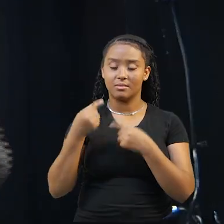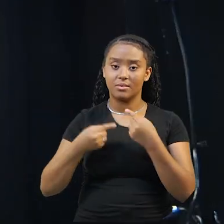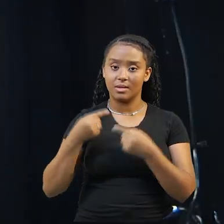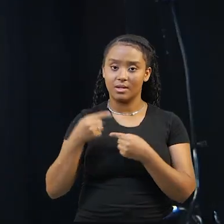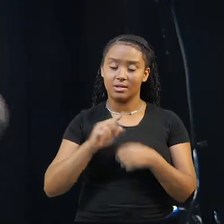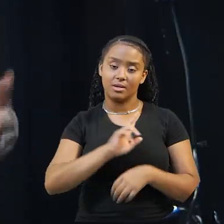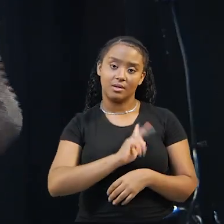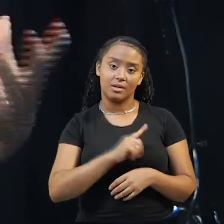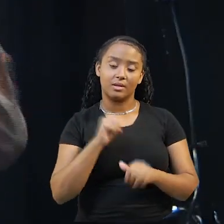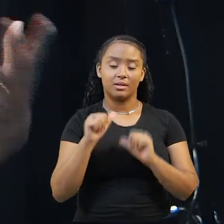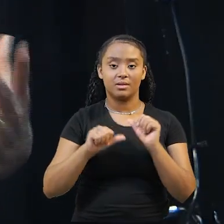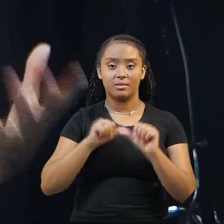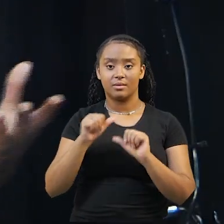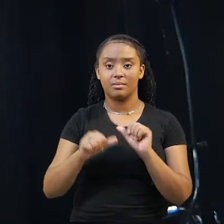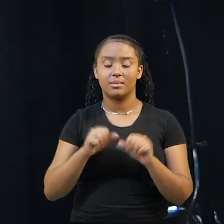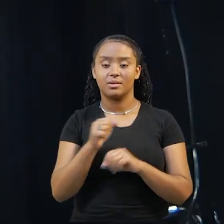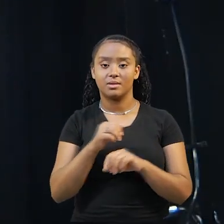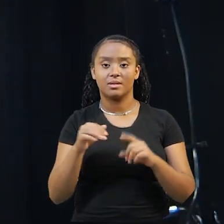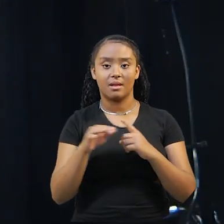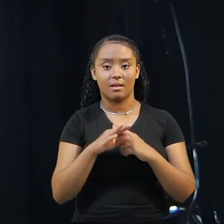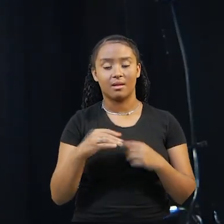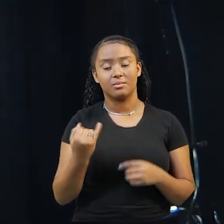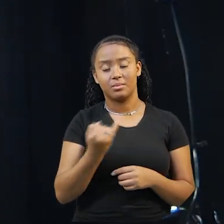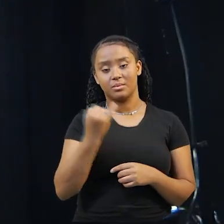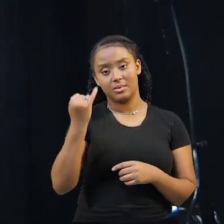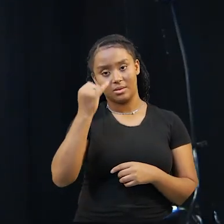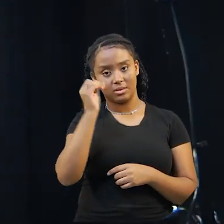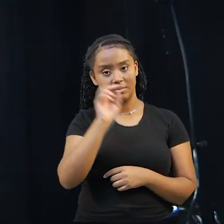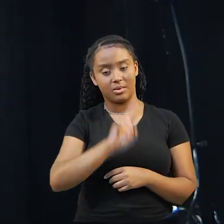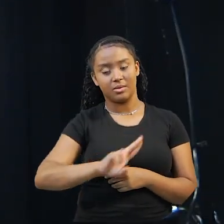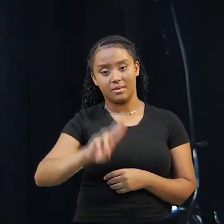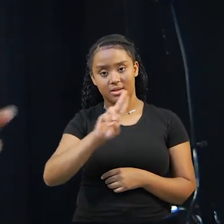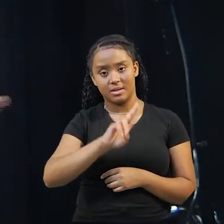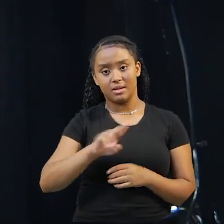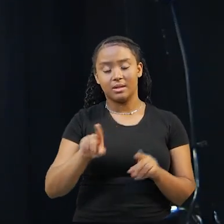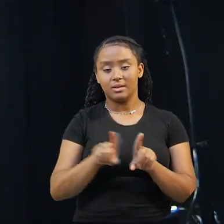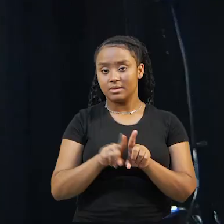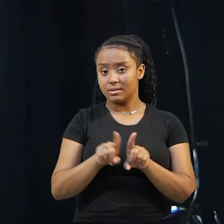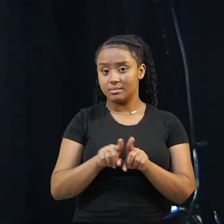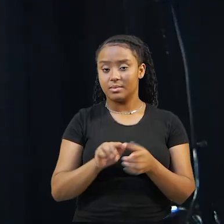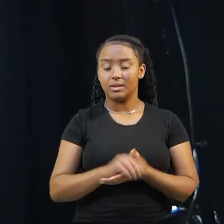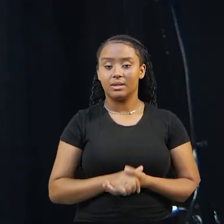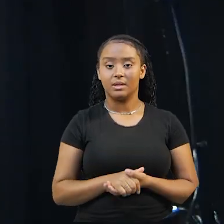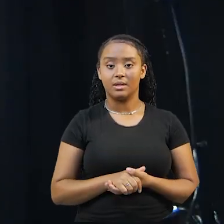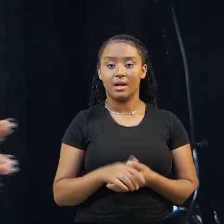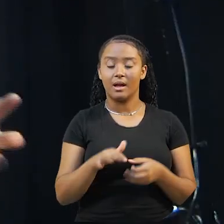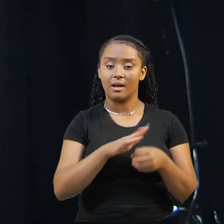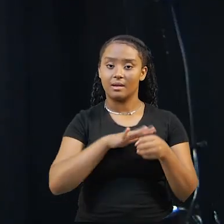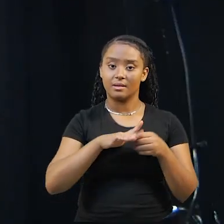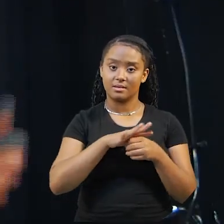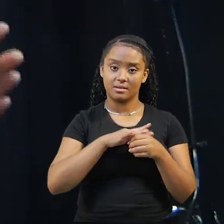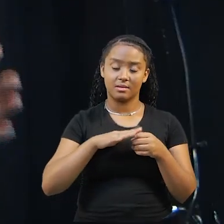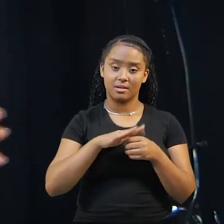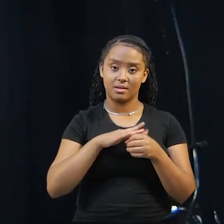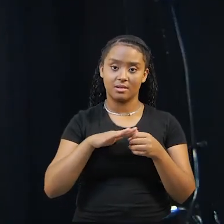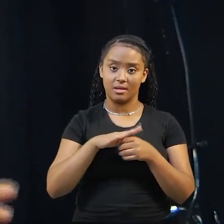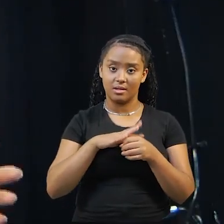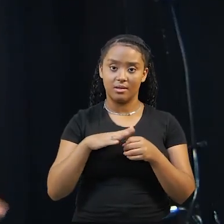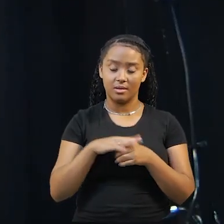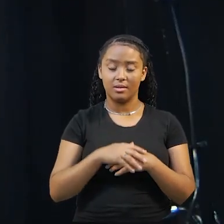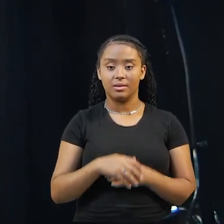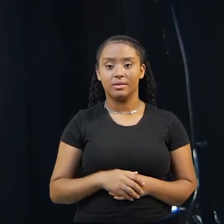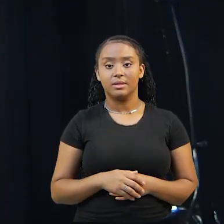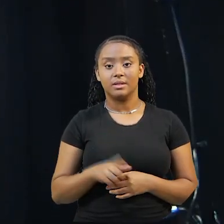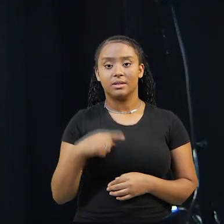pública, transformam a sociedade. Eu acho que isso dá relevância para a universidade, né? E a extensão, que é outro braço que a gente